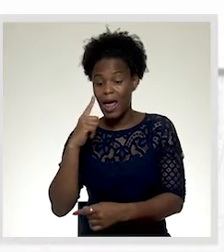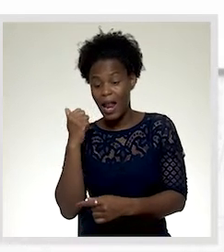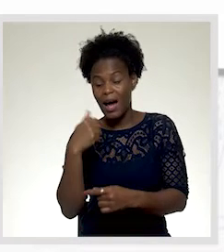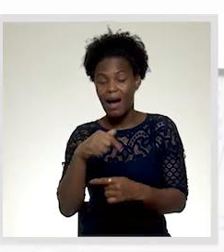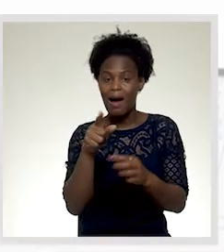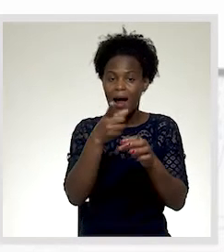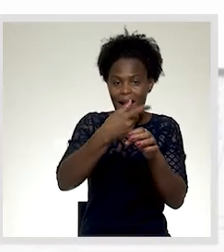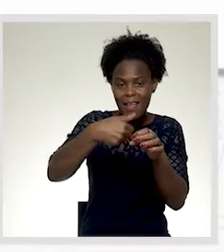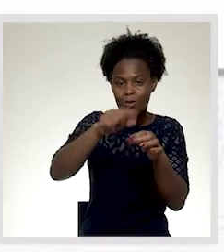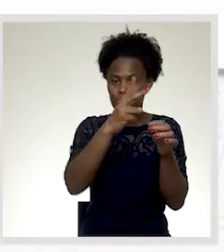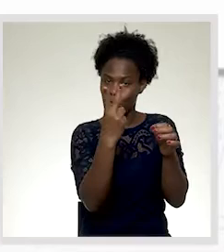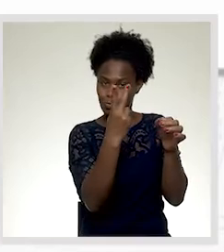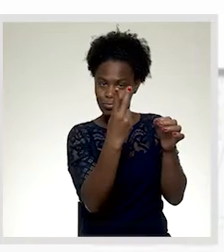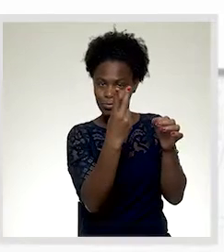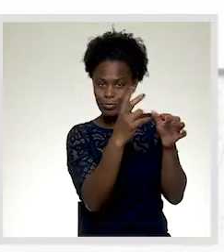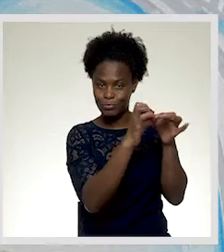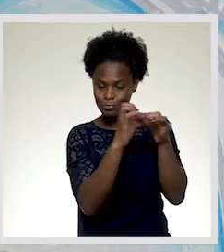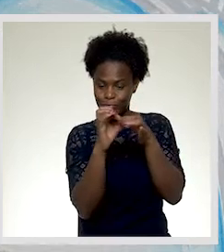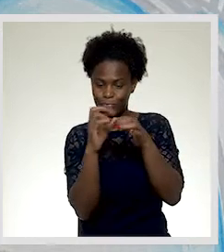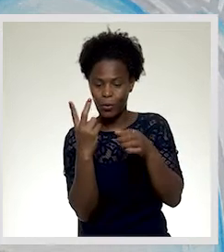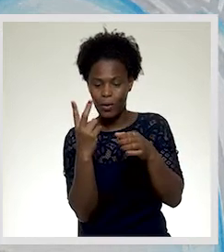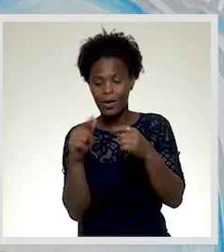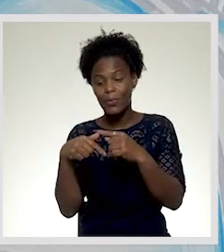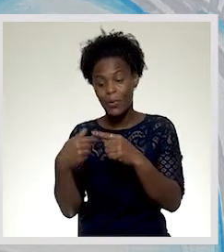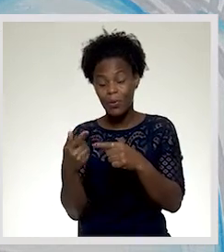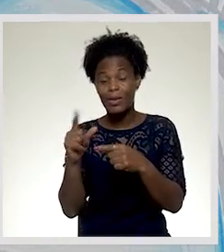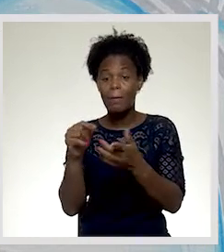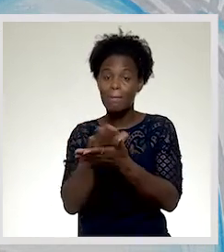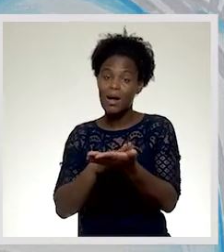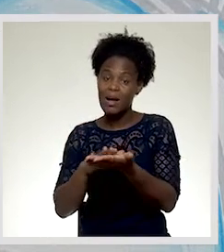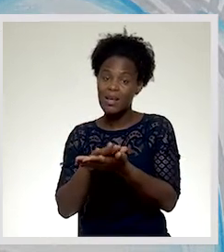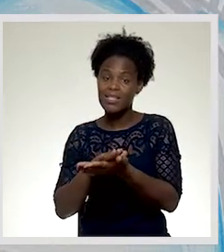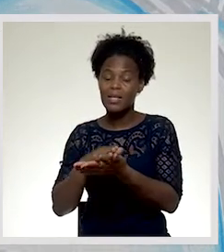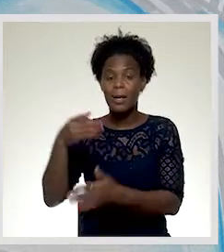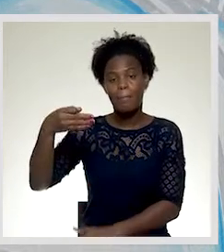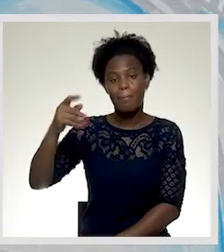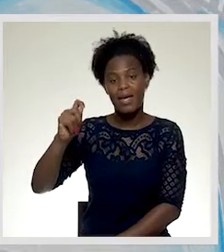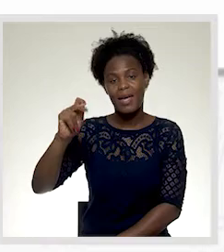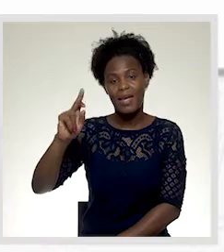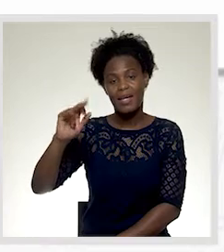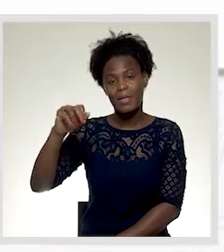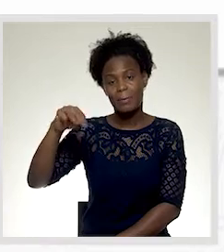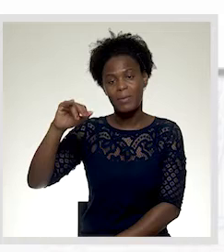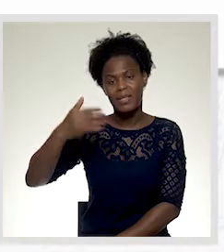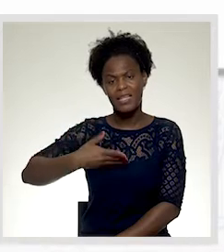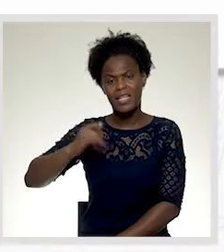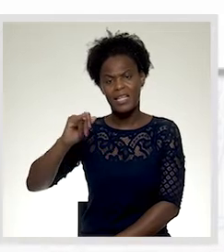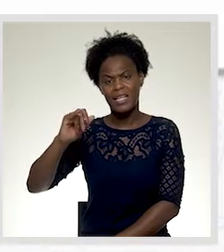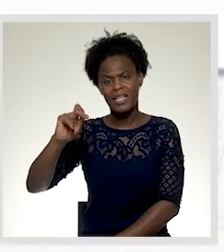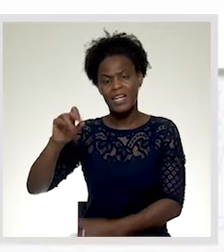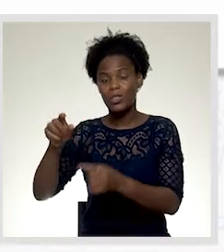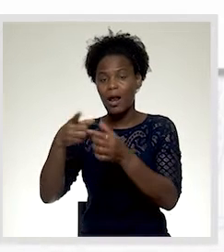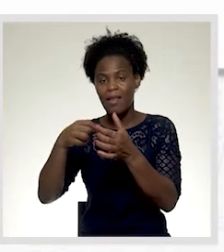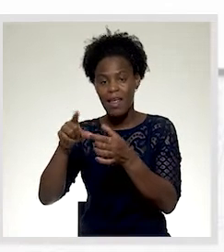ver que elas possuem anel dupla, tá bom? E temos aqui do outro lado as bases pirimídicas, que são bases que